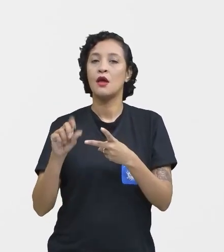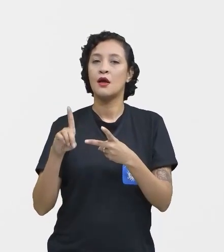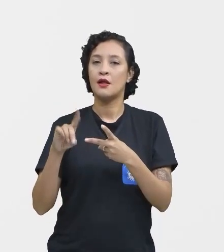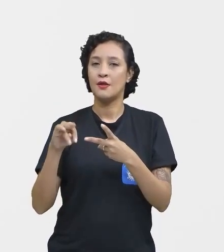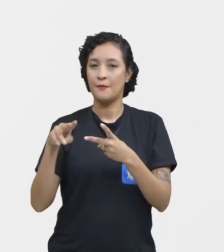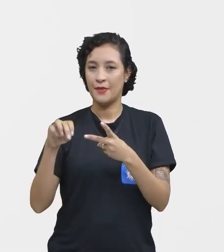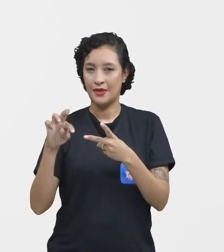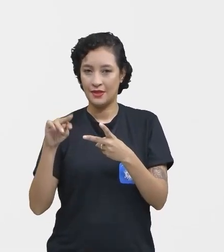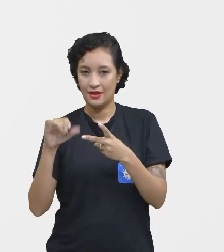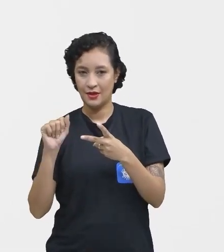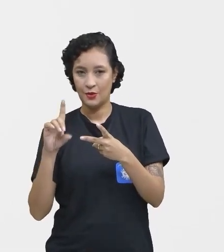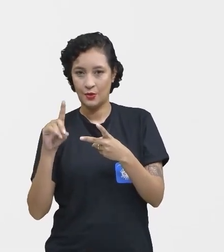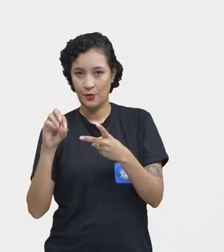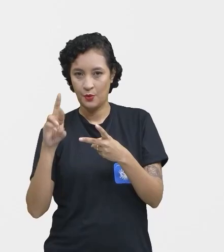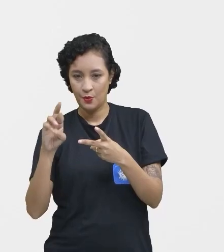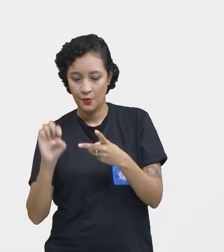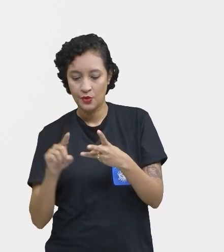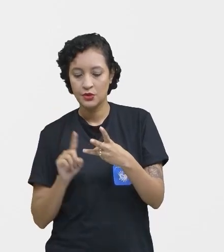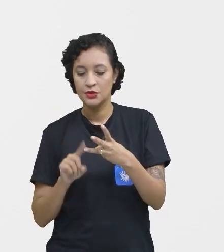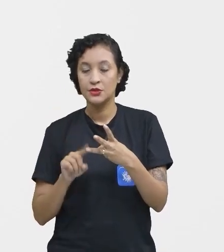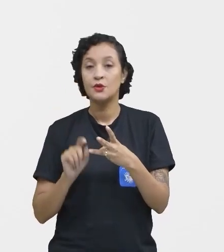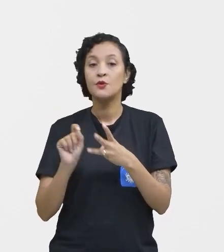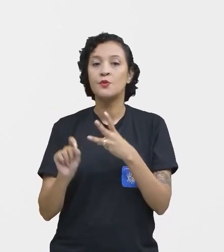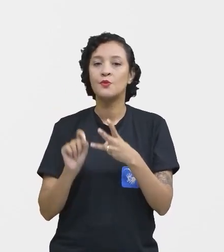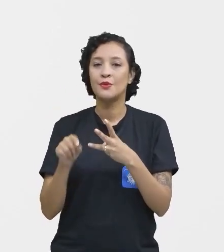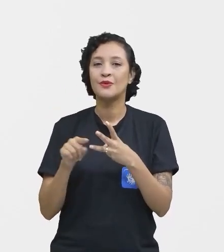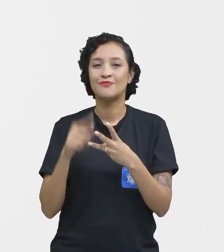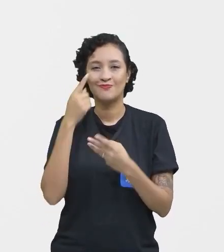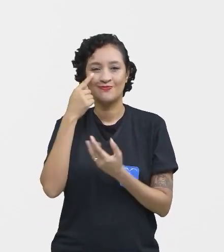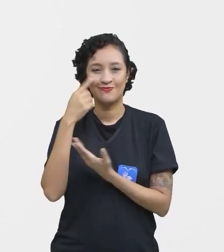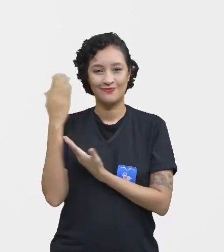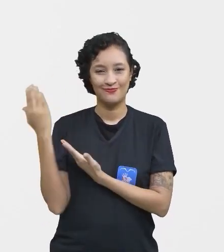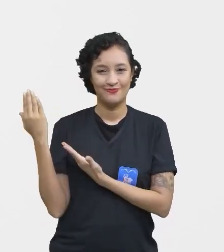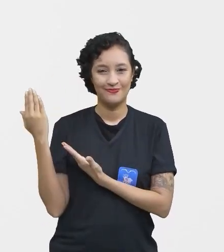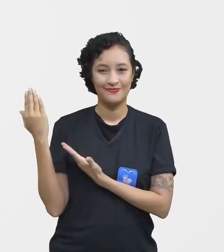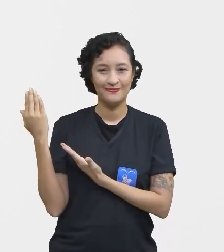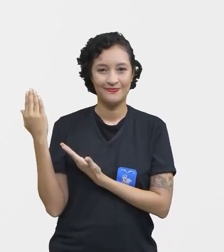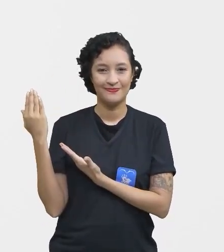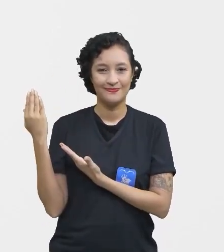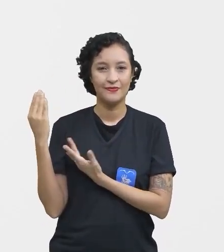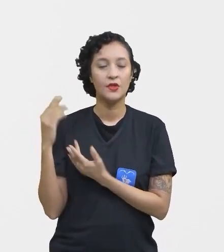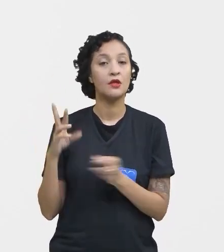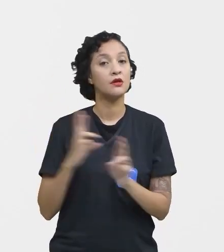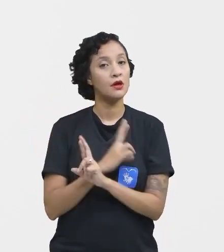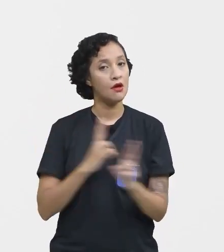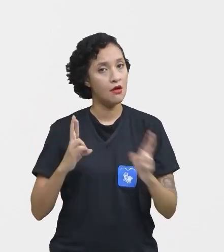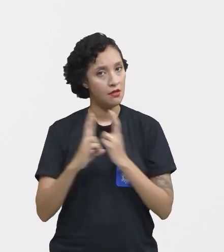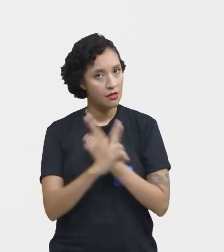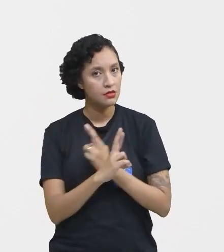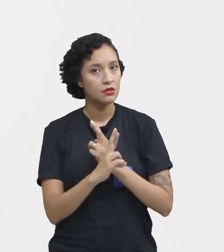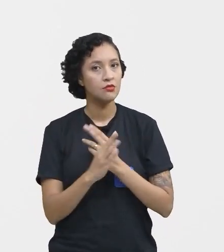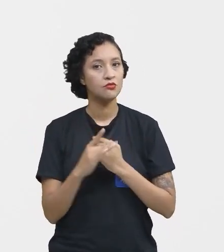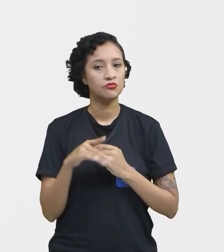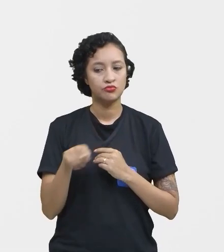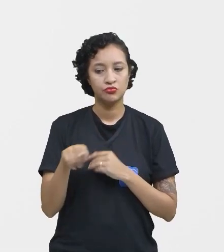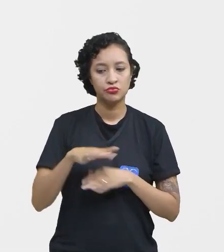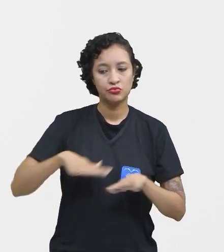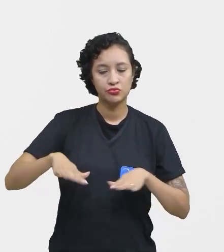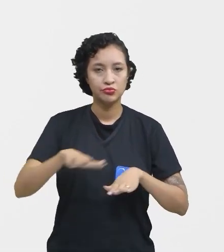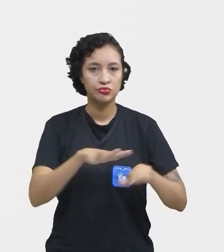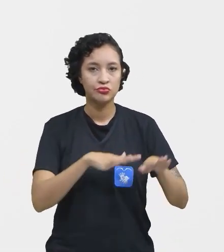nessa próxima imagem. Aí está, como nós falamos, essa relação alimentar entre eles. Vocês podem